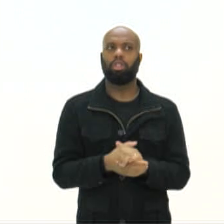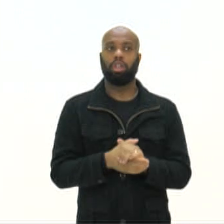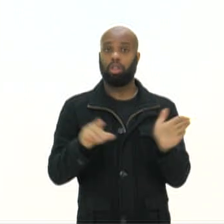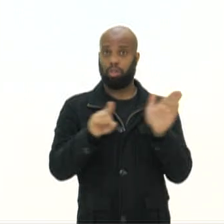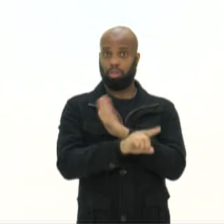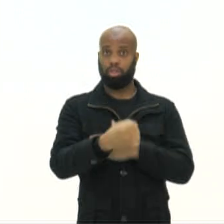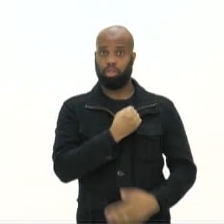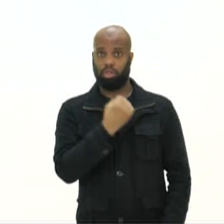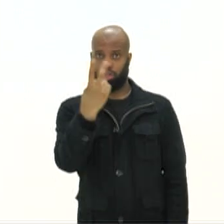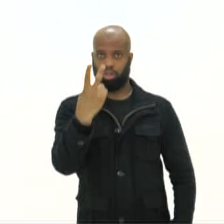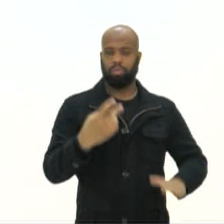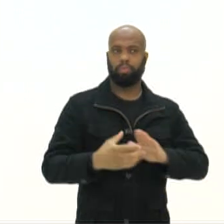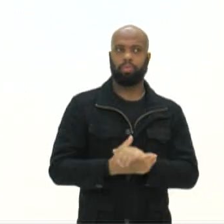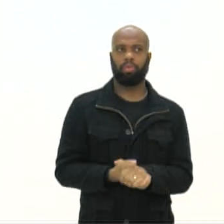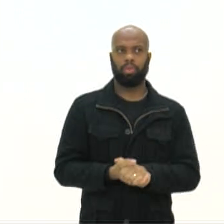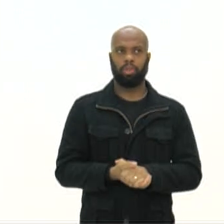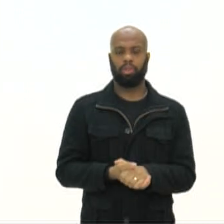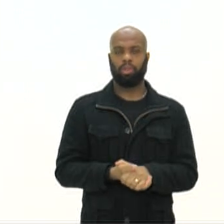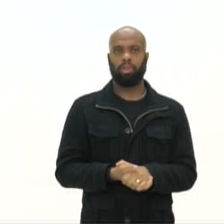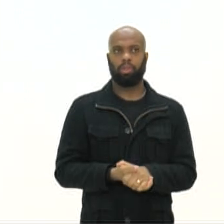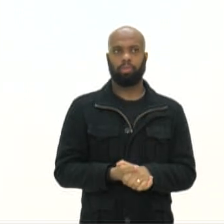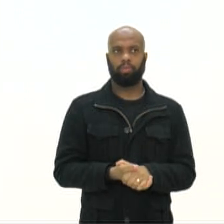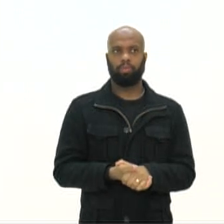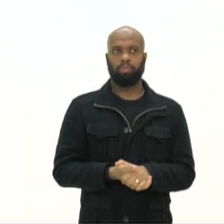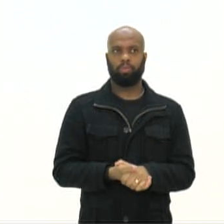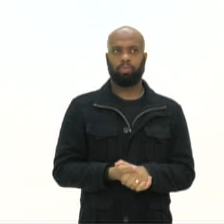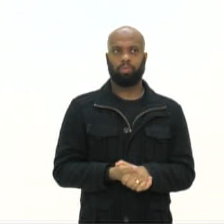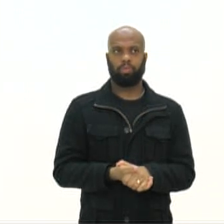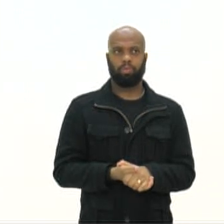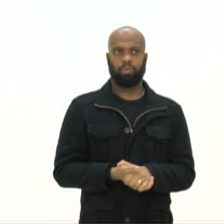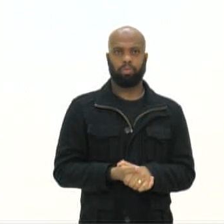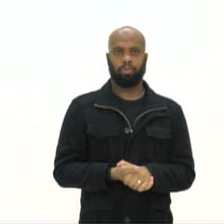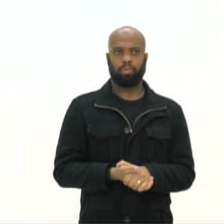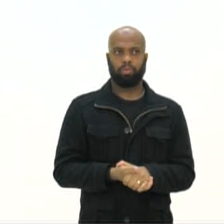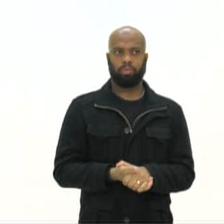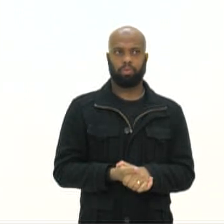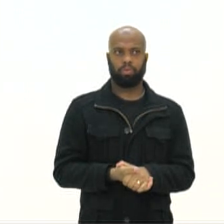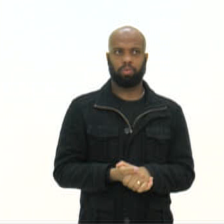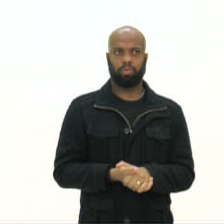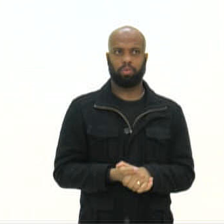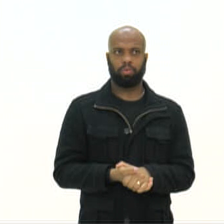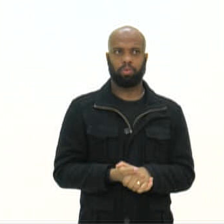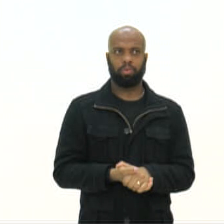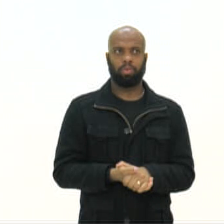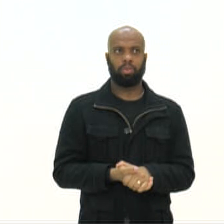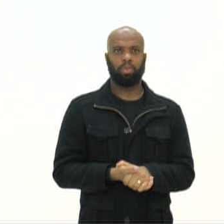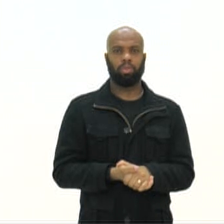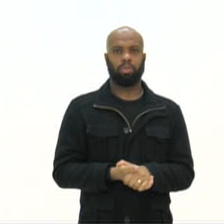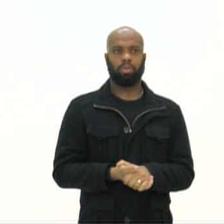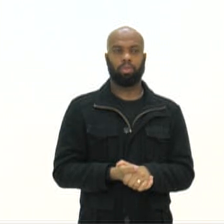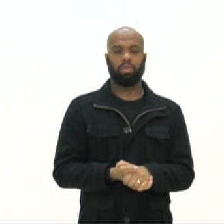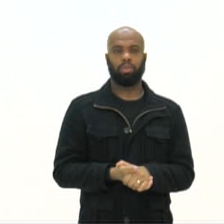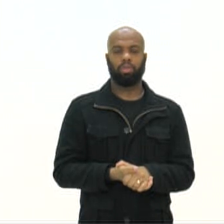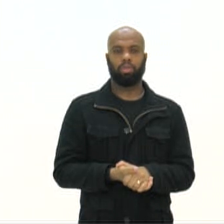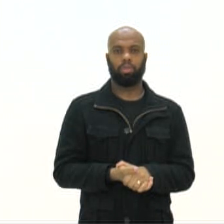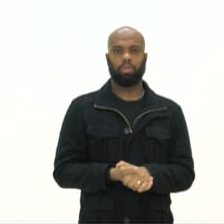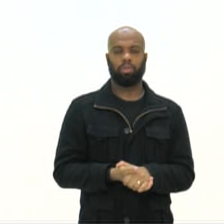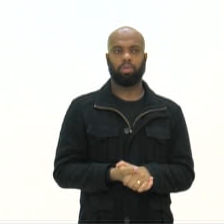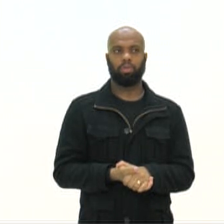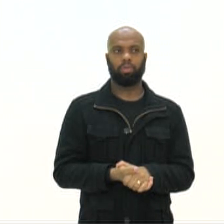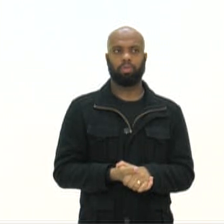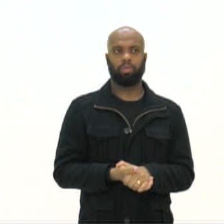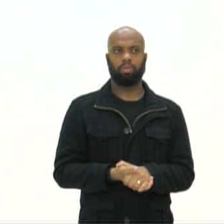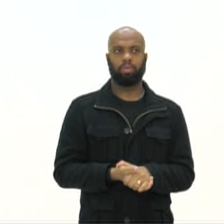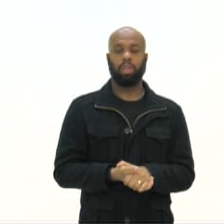2. The text title is Film as an Industry. Which picture best represents